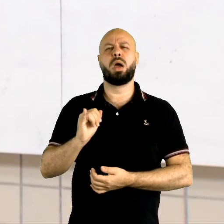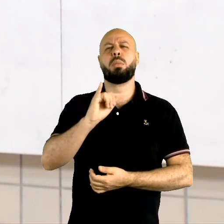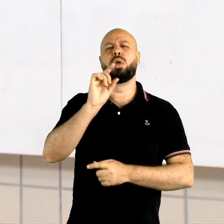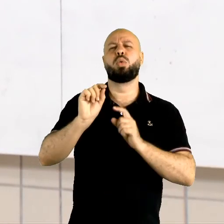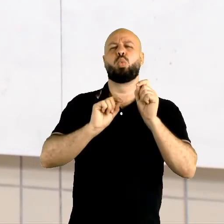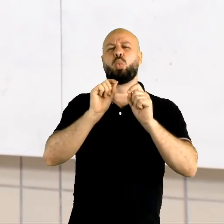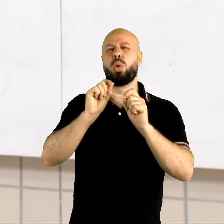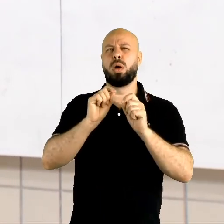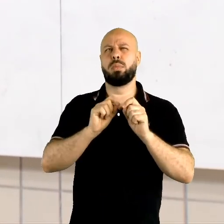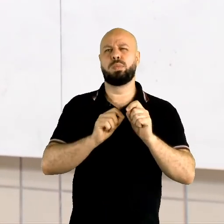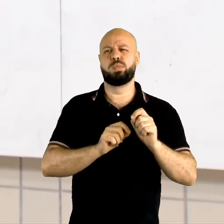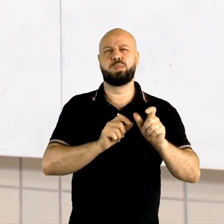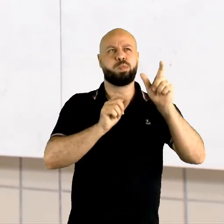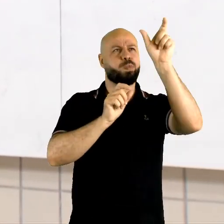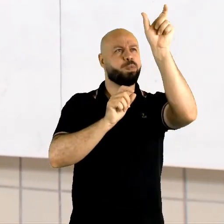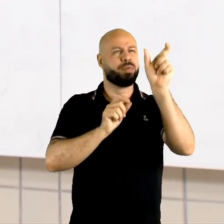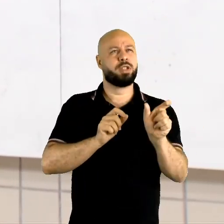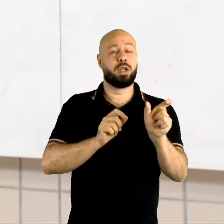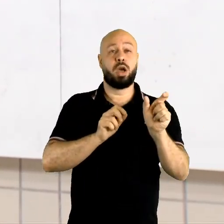título.